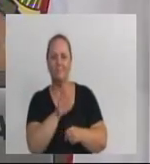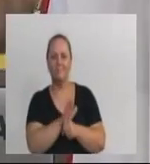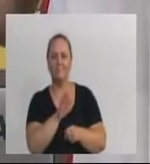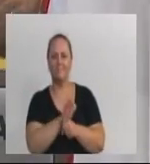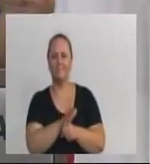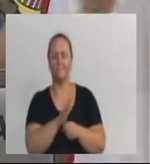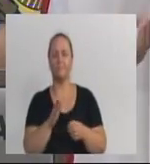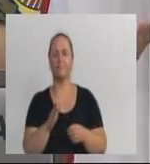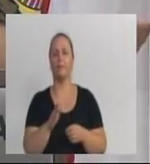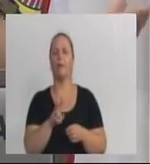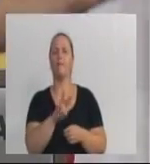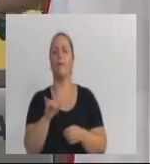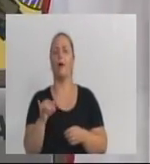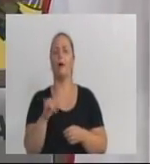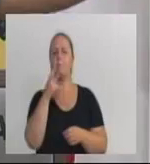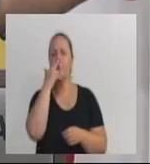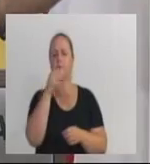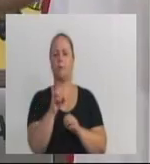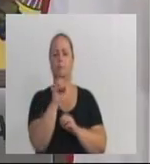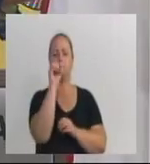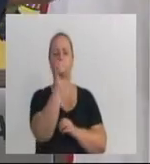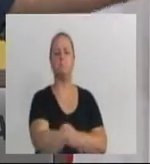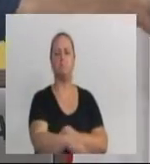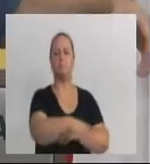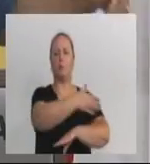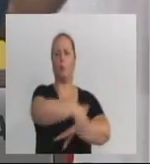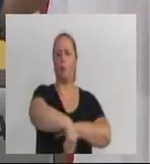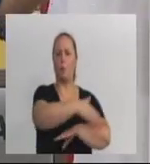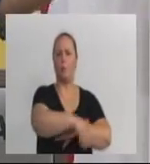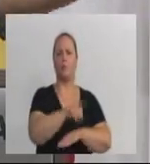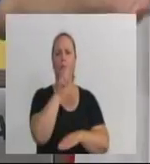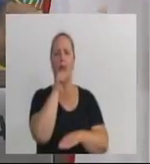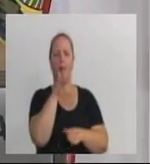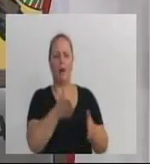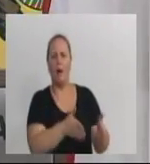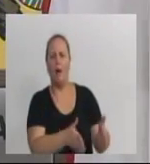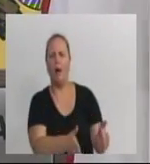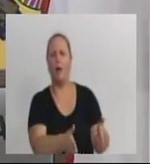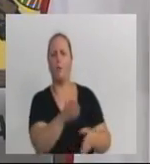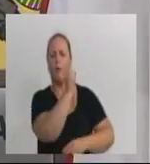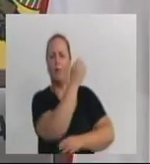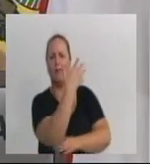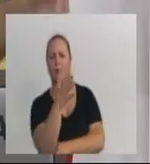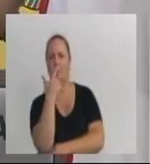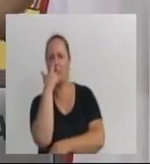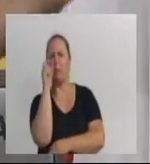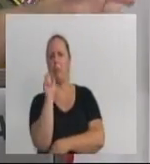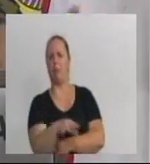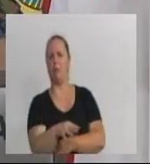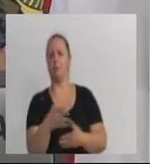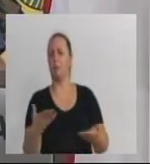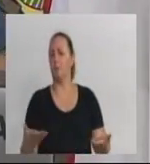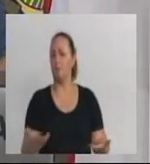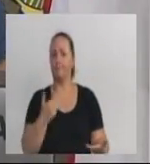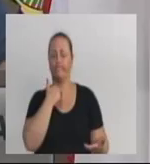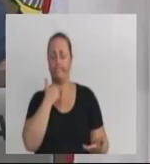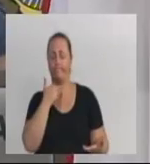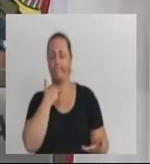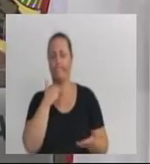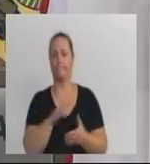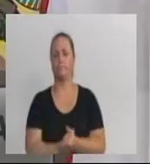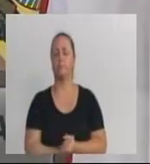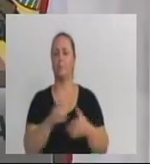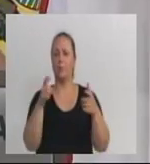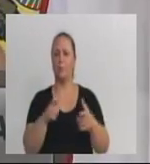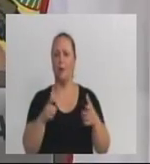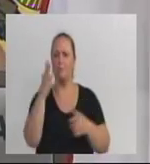cidade, que vai se jogar aí na grota, nos córregos de água, em meio à natureza, em áreas verdes,